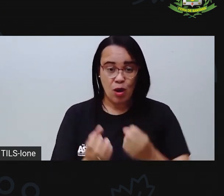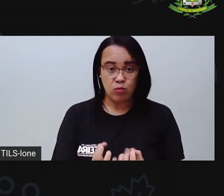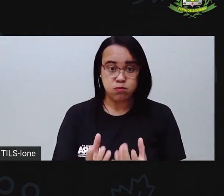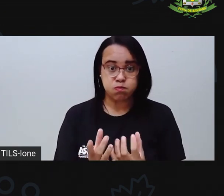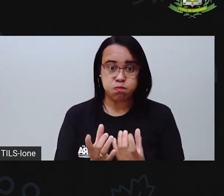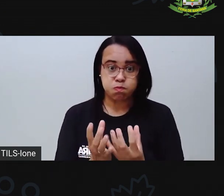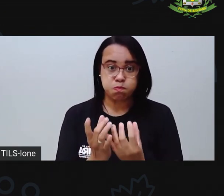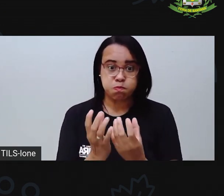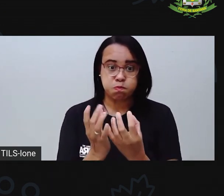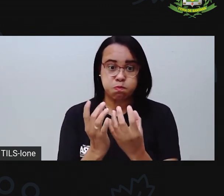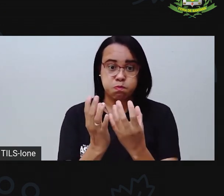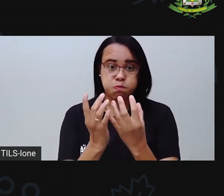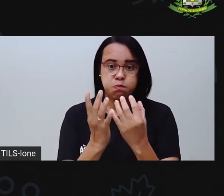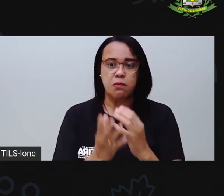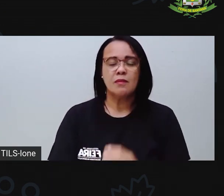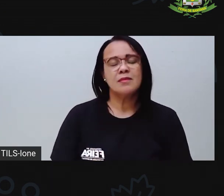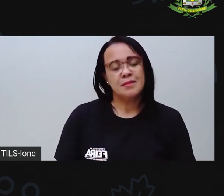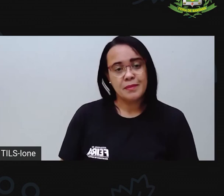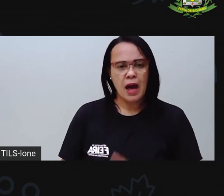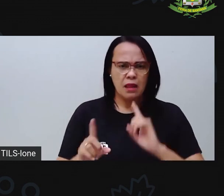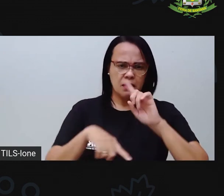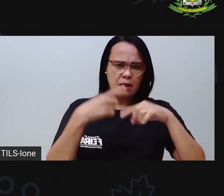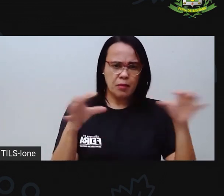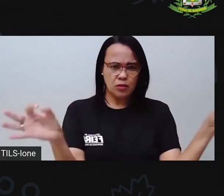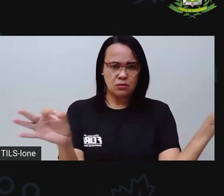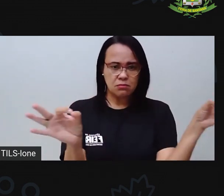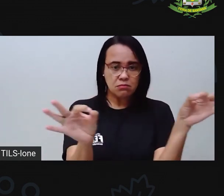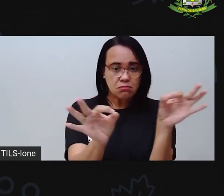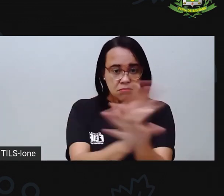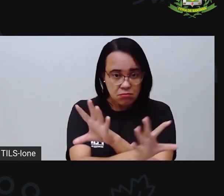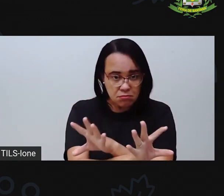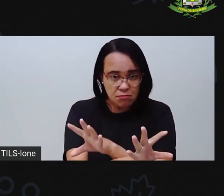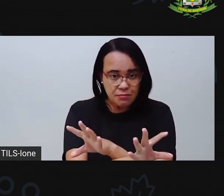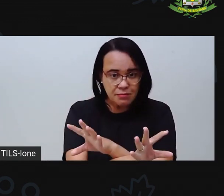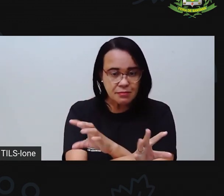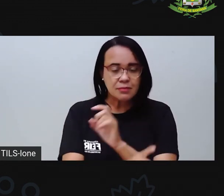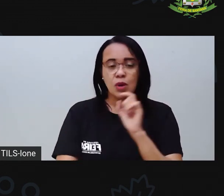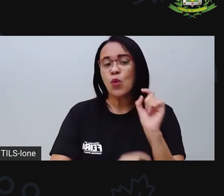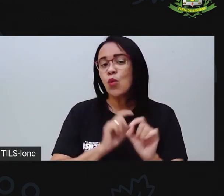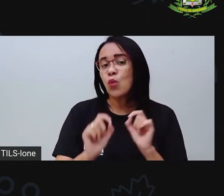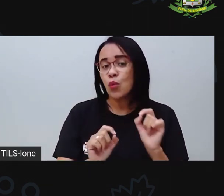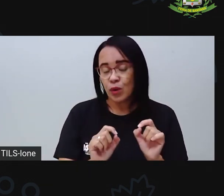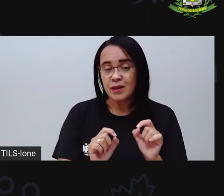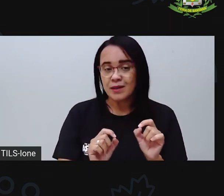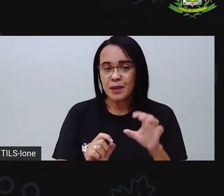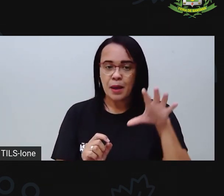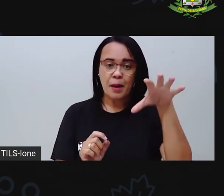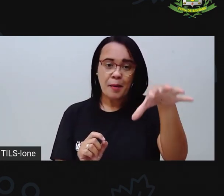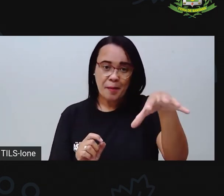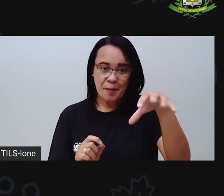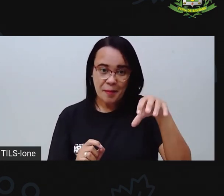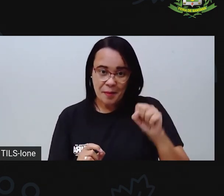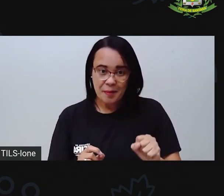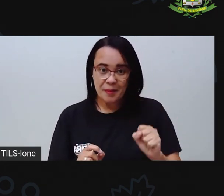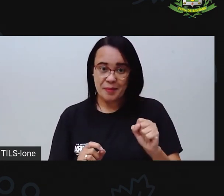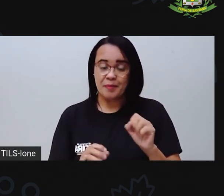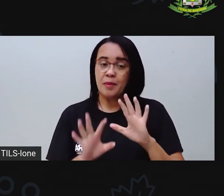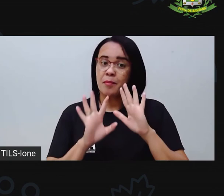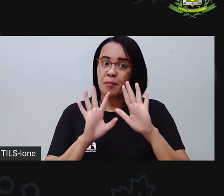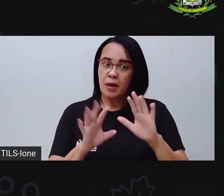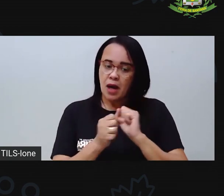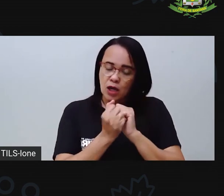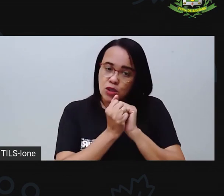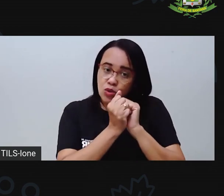Pronto. Esse aqui, depois que tiver pronto, o que é que você faz? Você pega, né, com a ajuda do seu responsável,